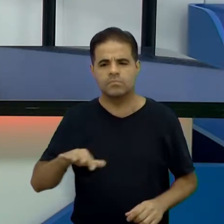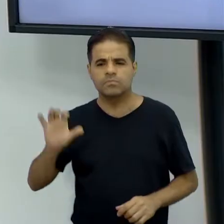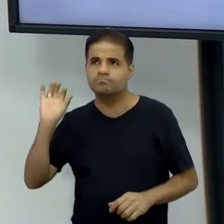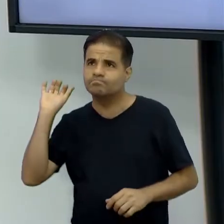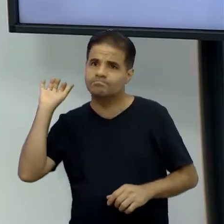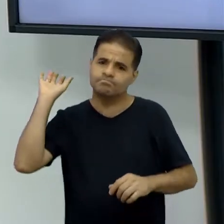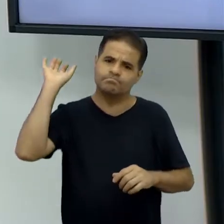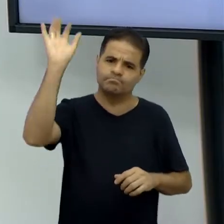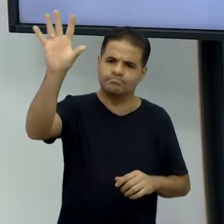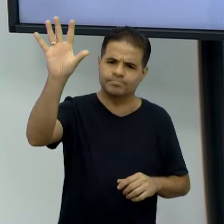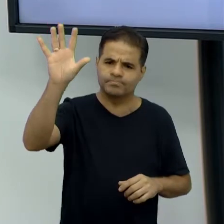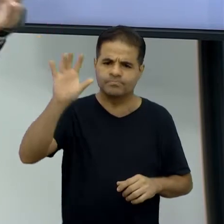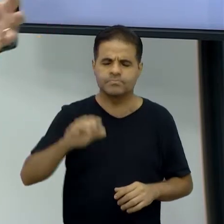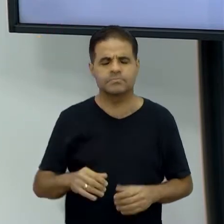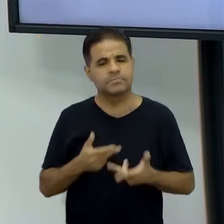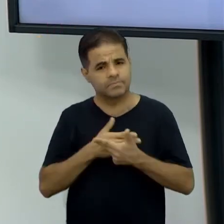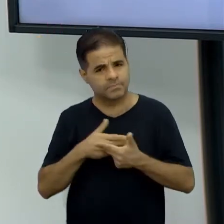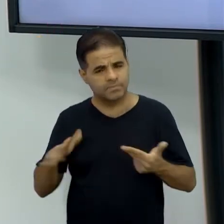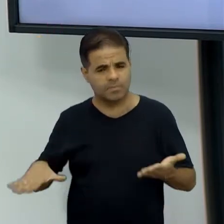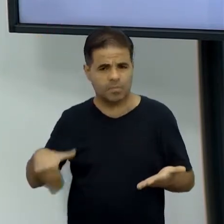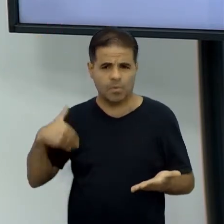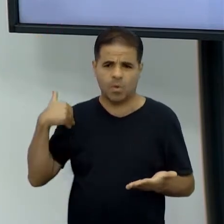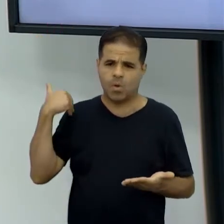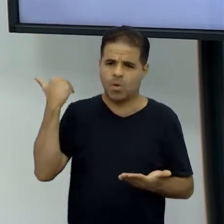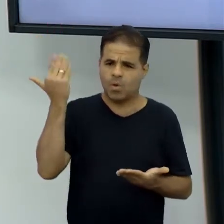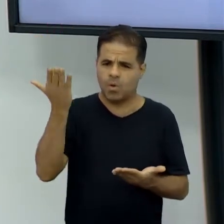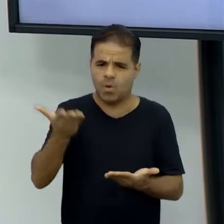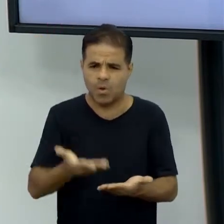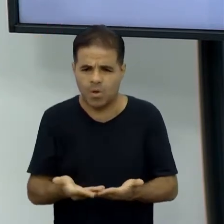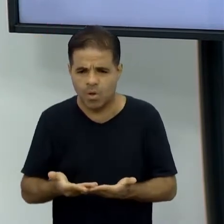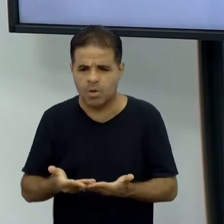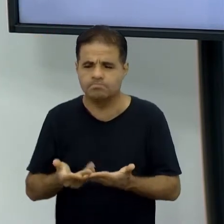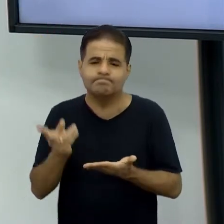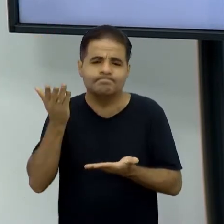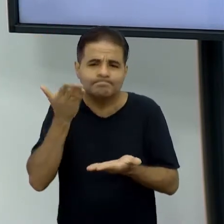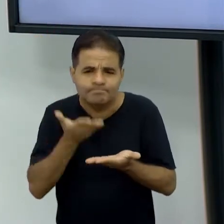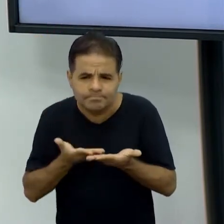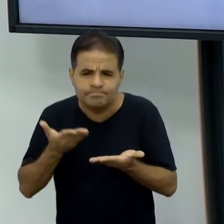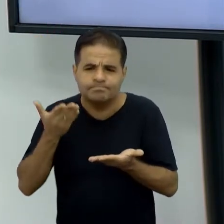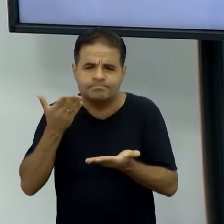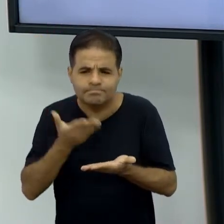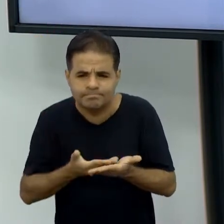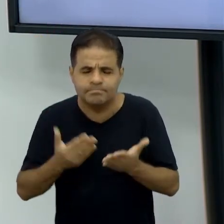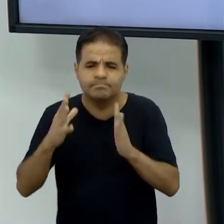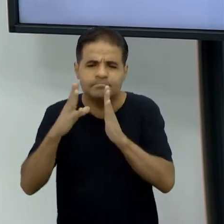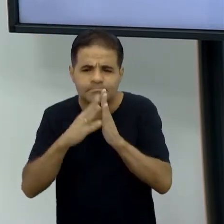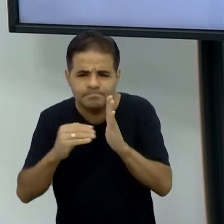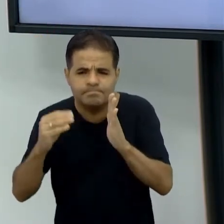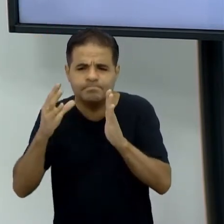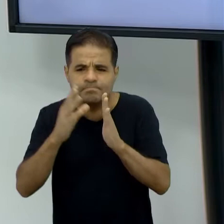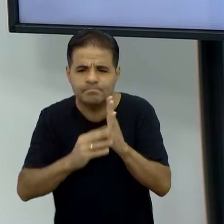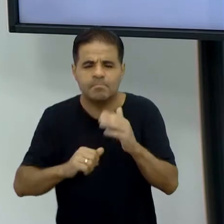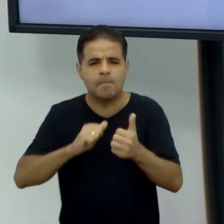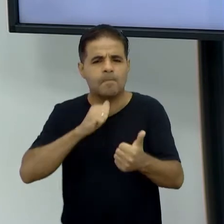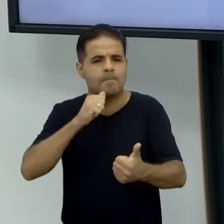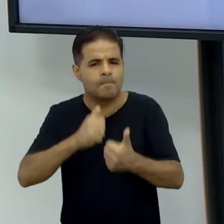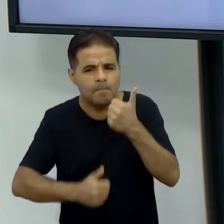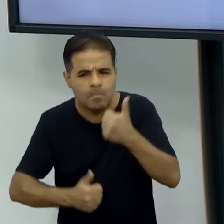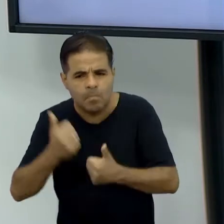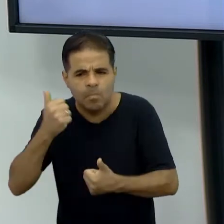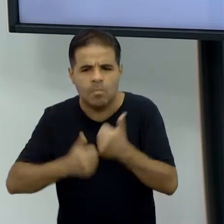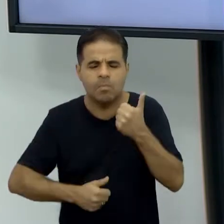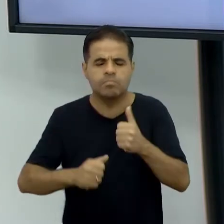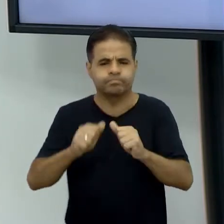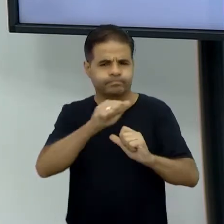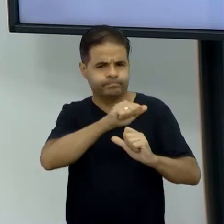feminino. Então, a gente vem traçando até aqui um longo estudo em relação a modalidades esportivas na nossa